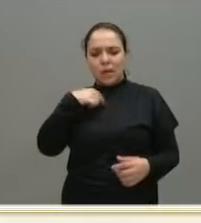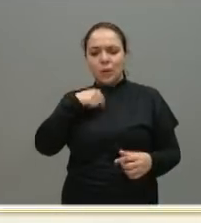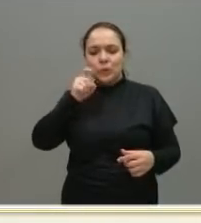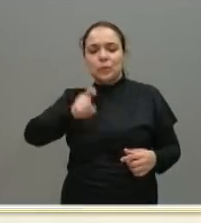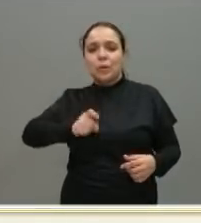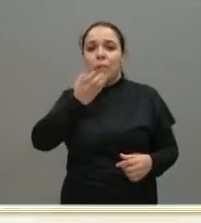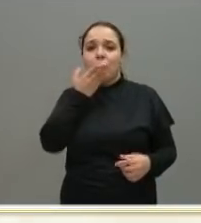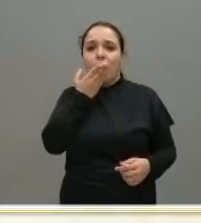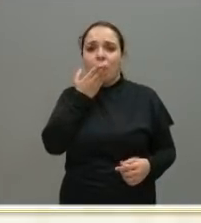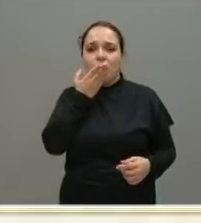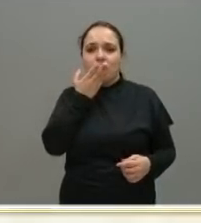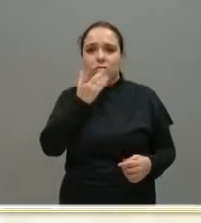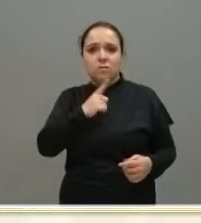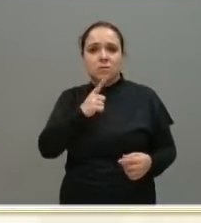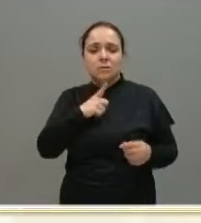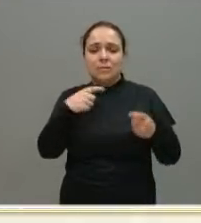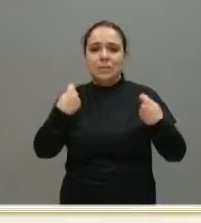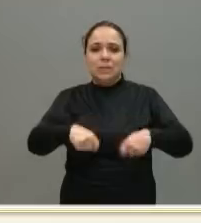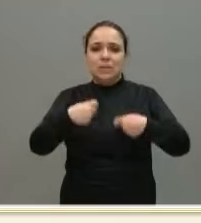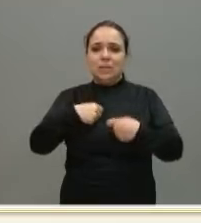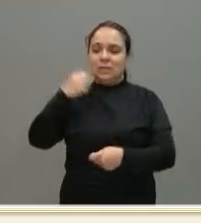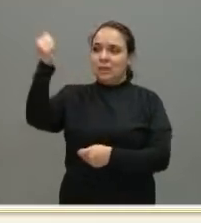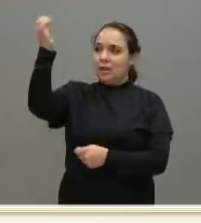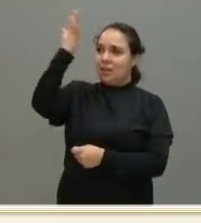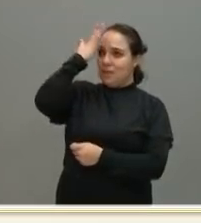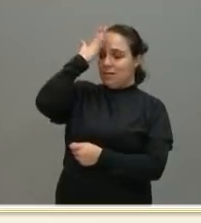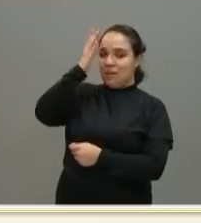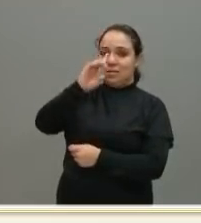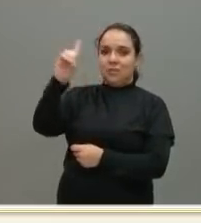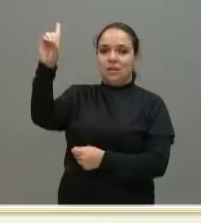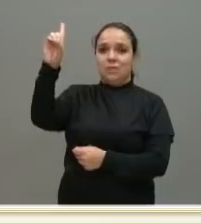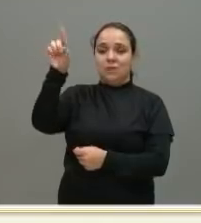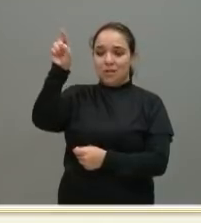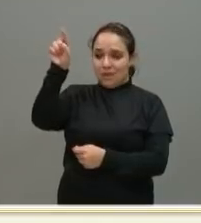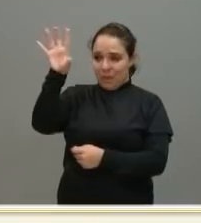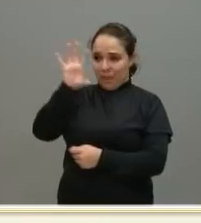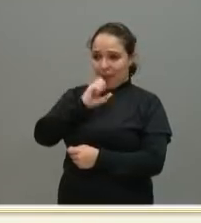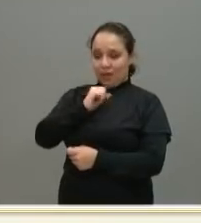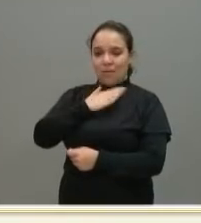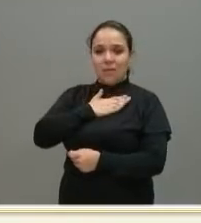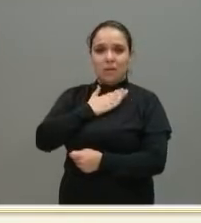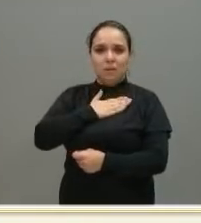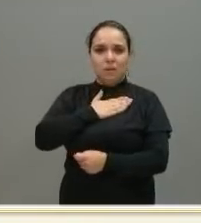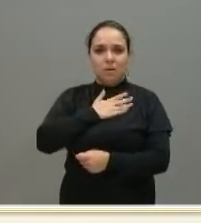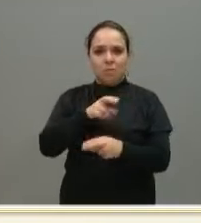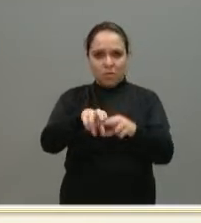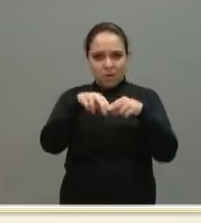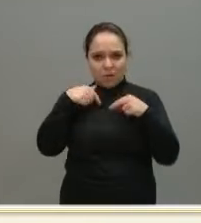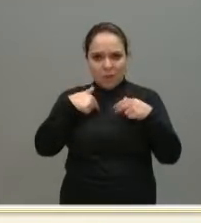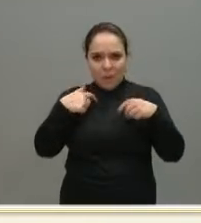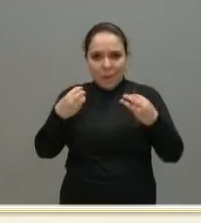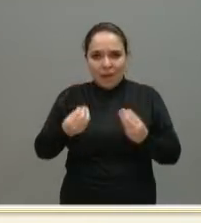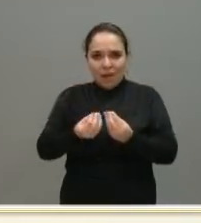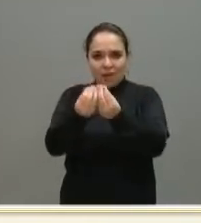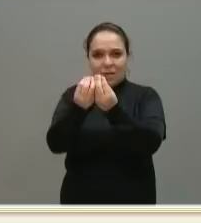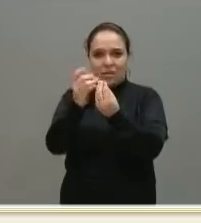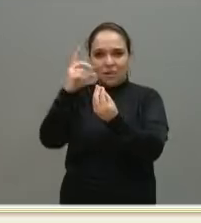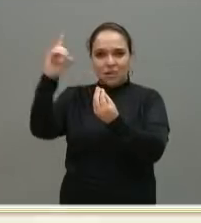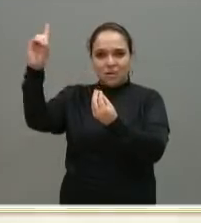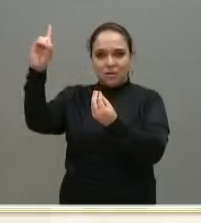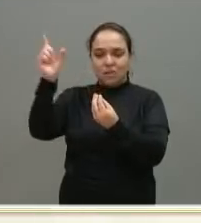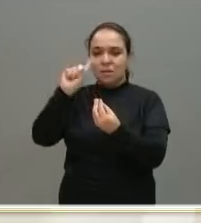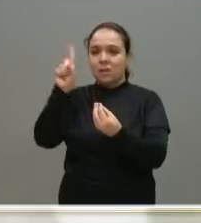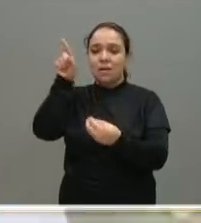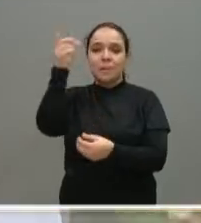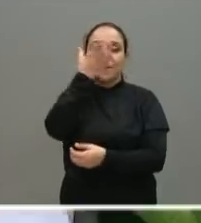eu necessito da graça de Deus. Deus me ama, não porque eu mereço, mas Ele me ama porque Ele é